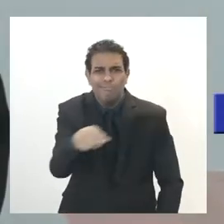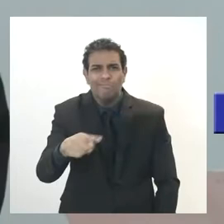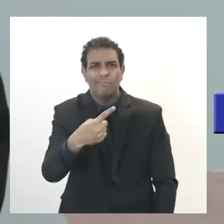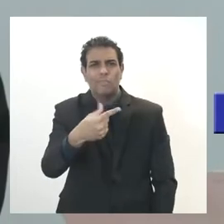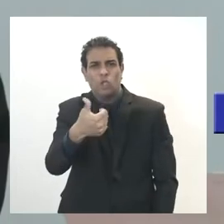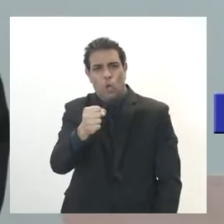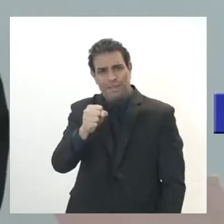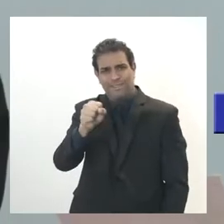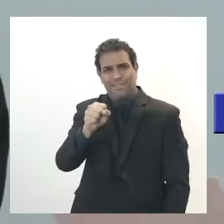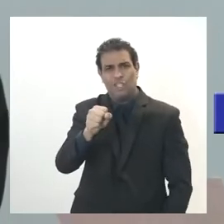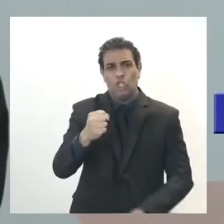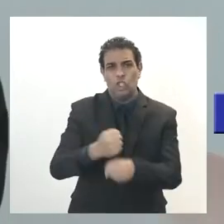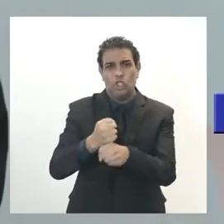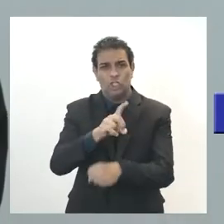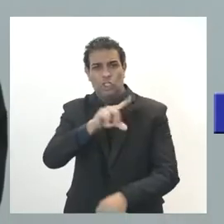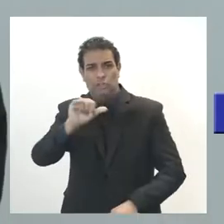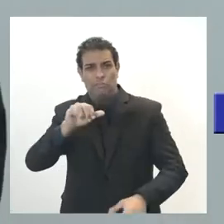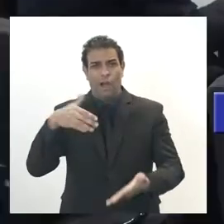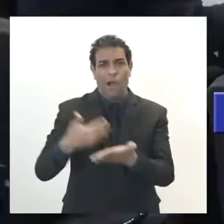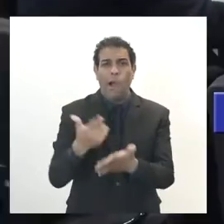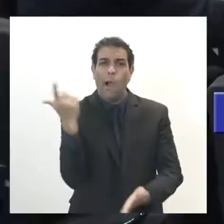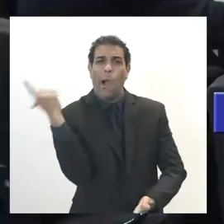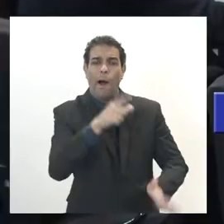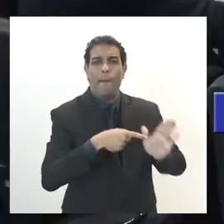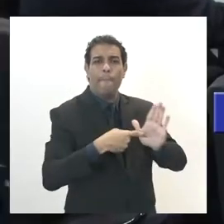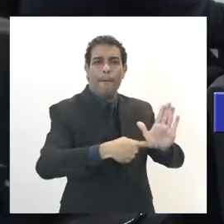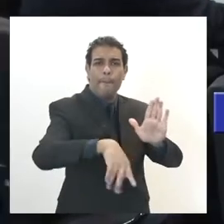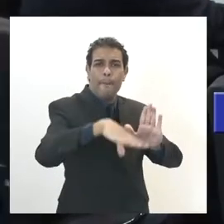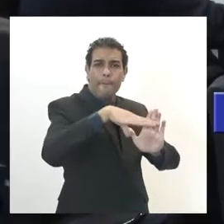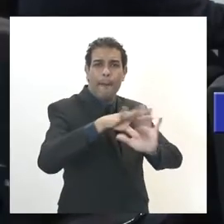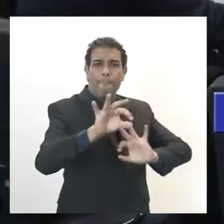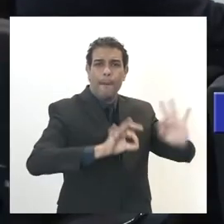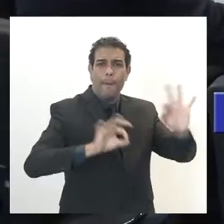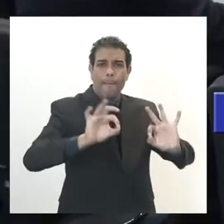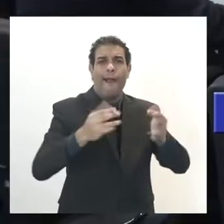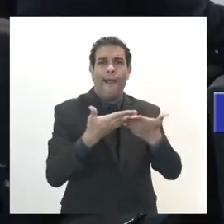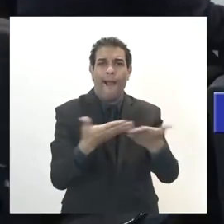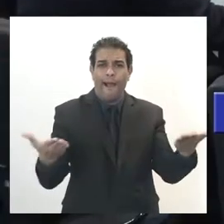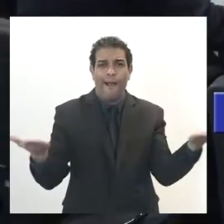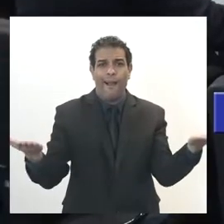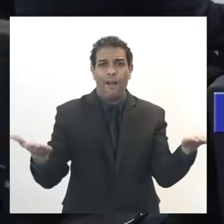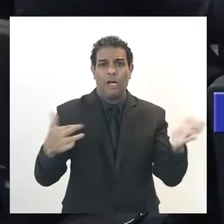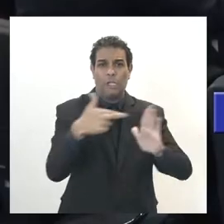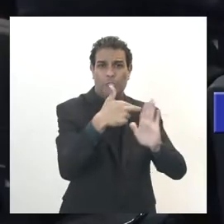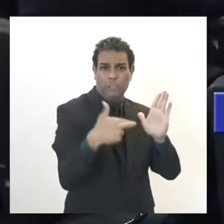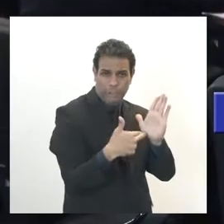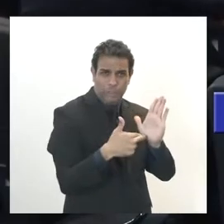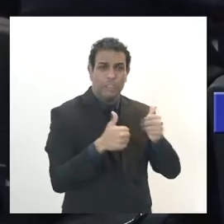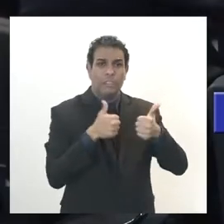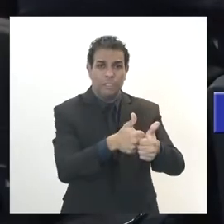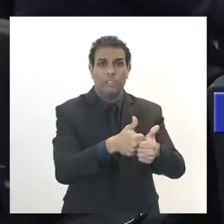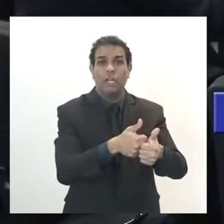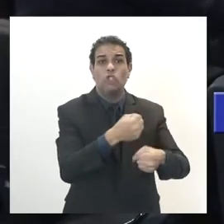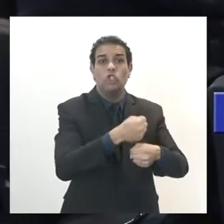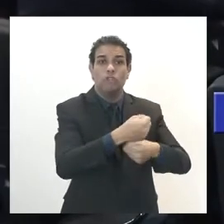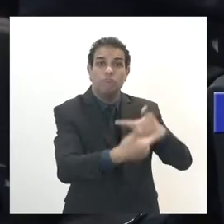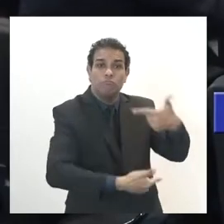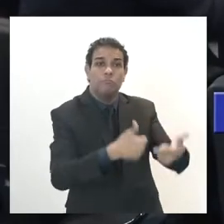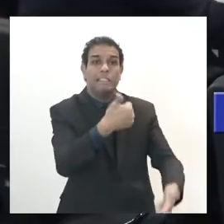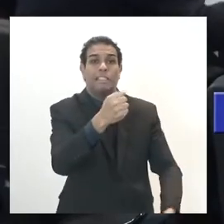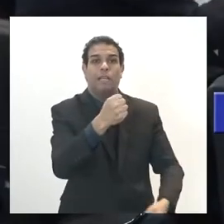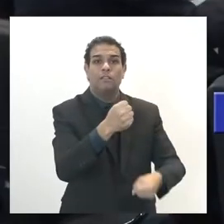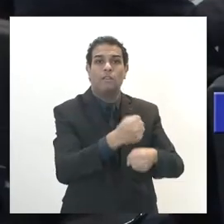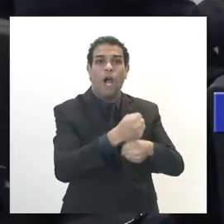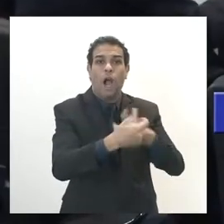180 dias desde então 4 de junho para apresentar o seu plano de adesão a Esse regime é o regime de 10 anos e é um